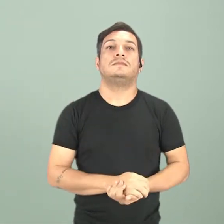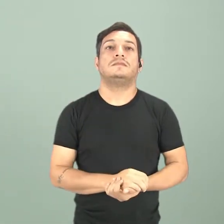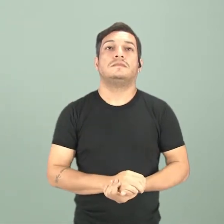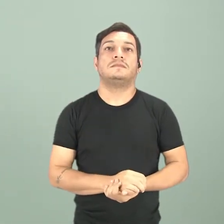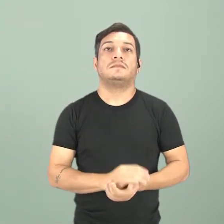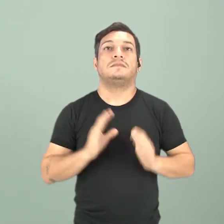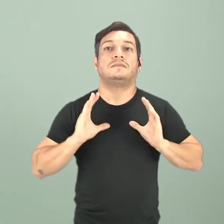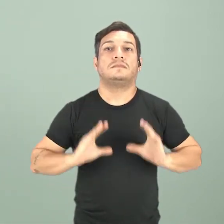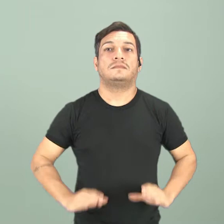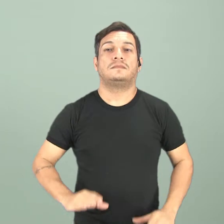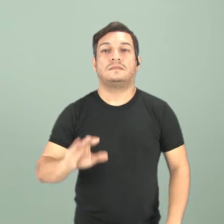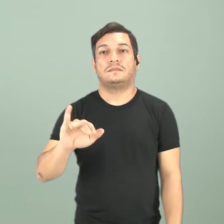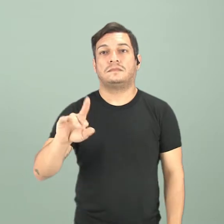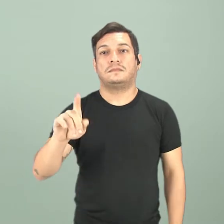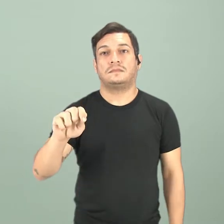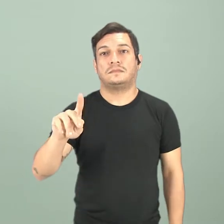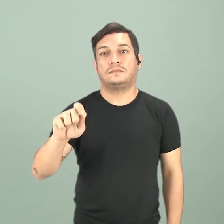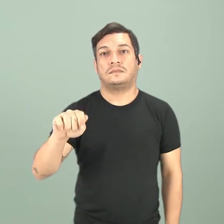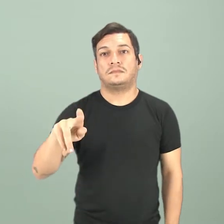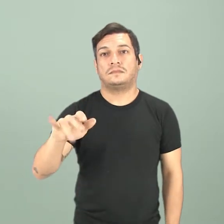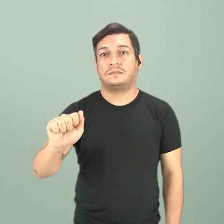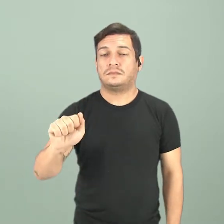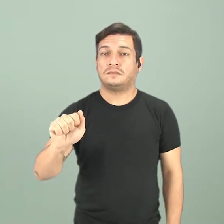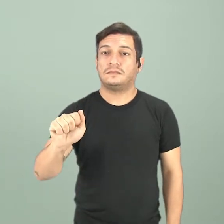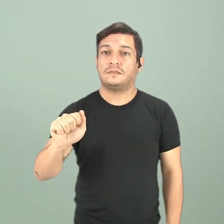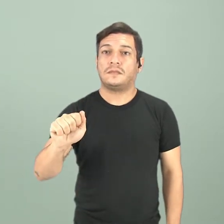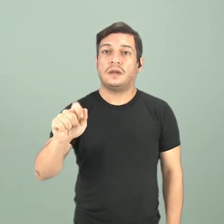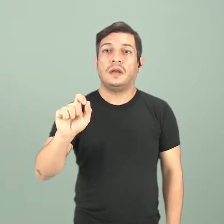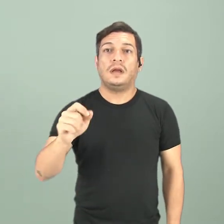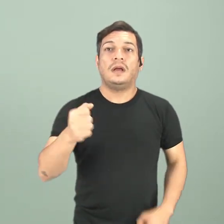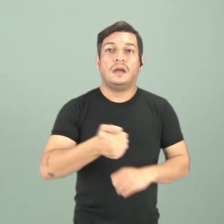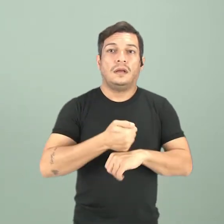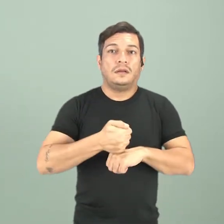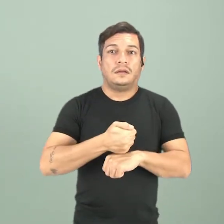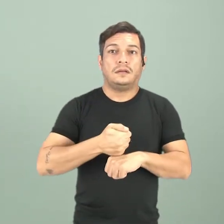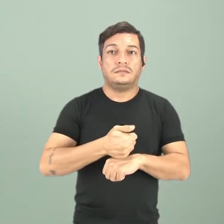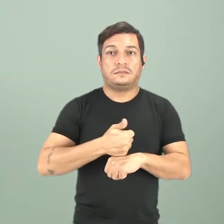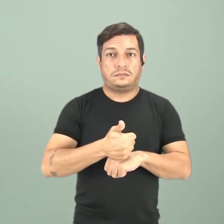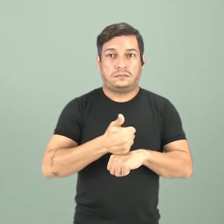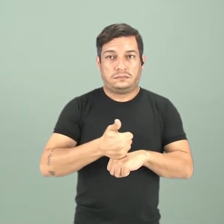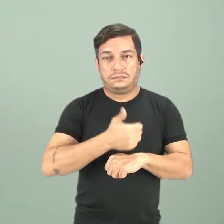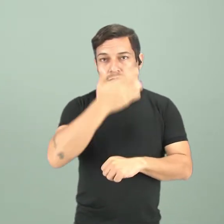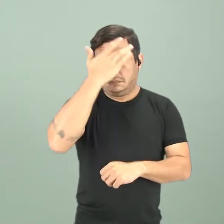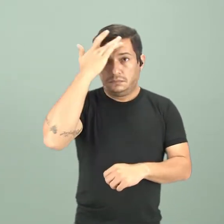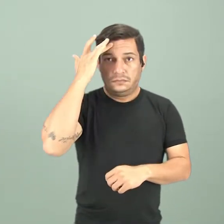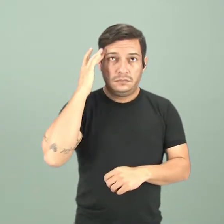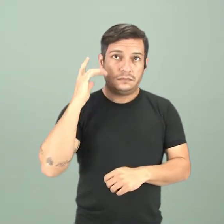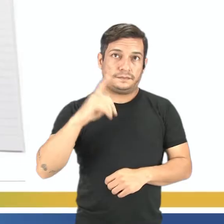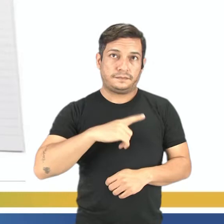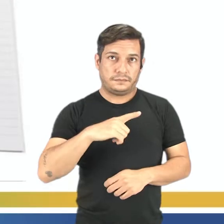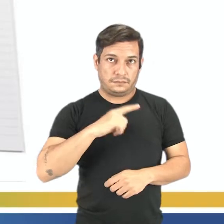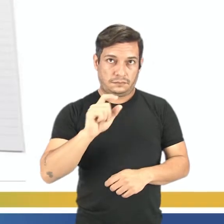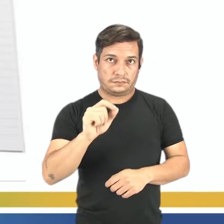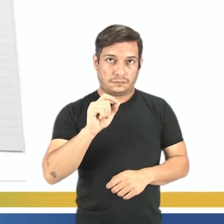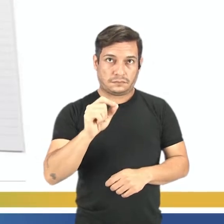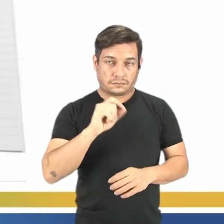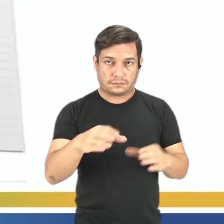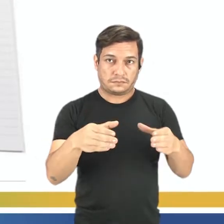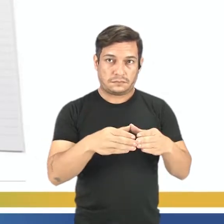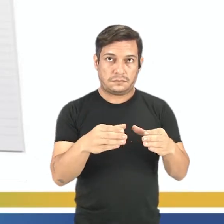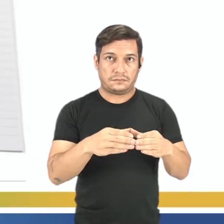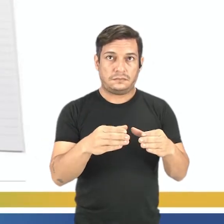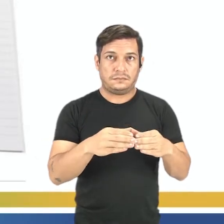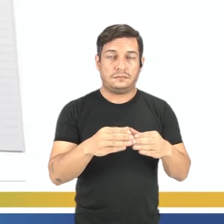O que é cidadania? Cidadania, qualidade de uma pessoa que possui em uma determinada comunidade, em uma